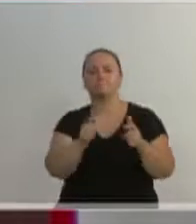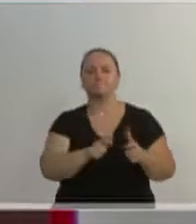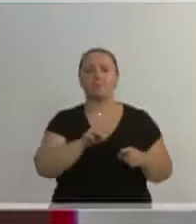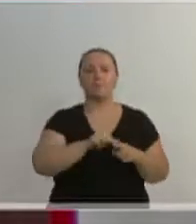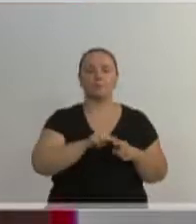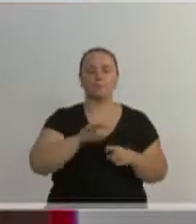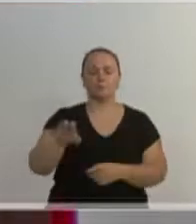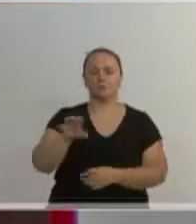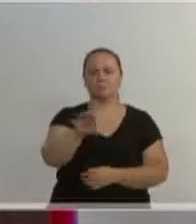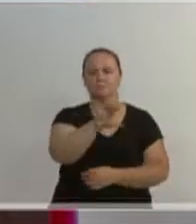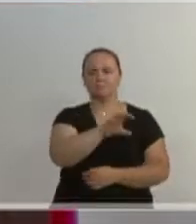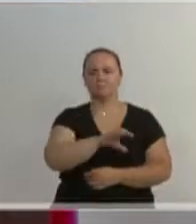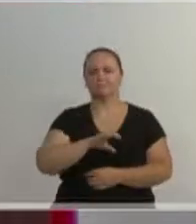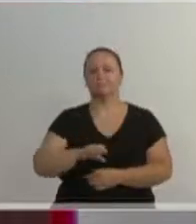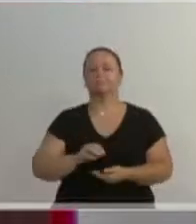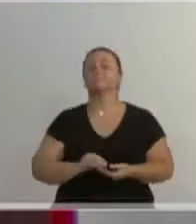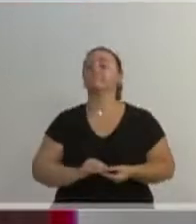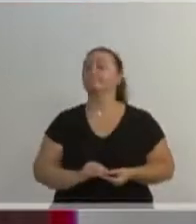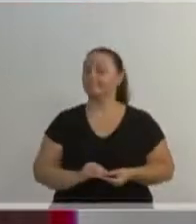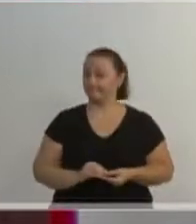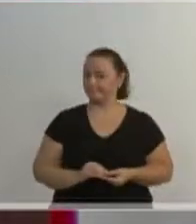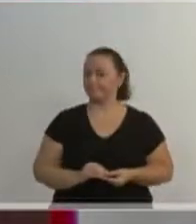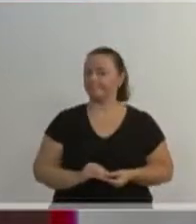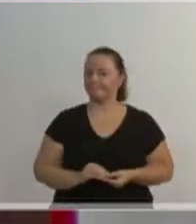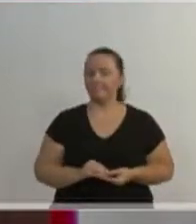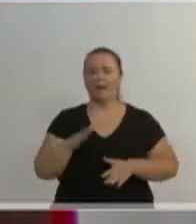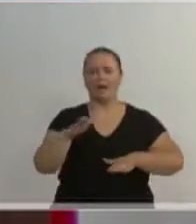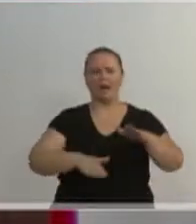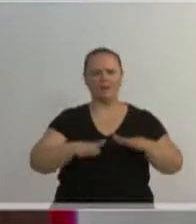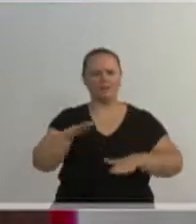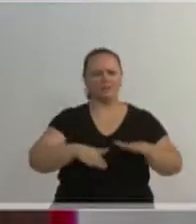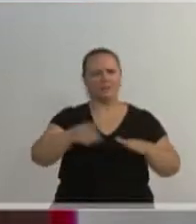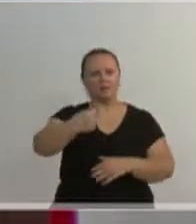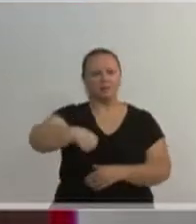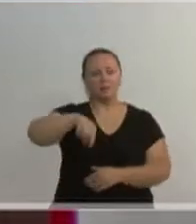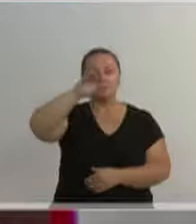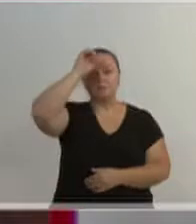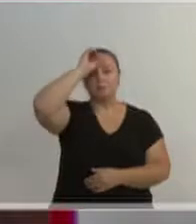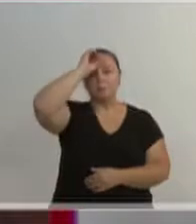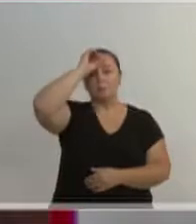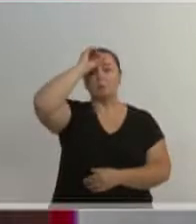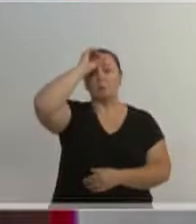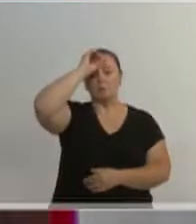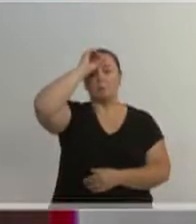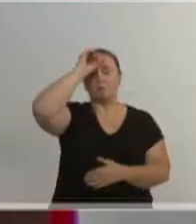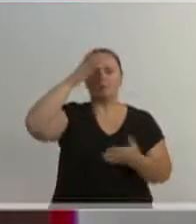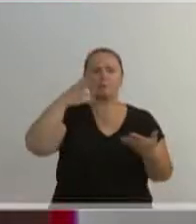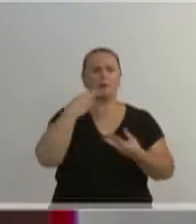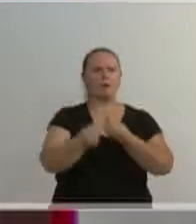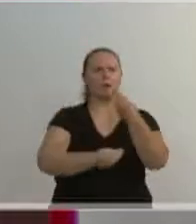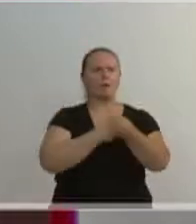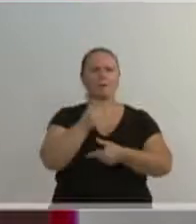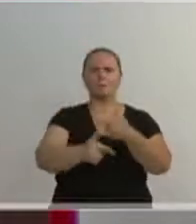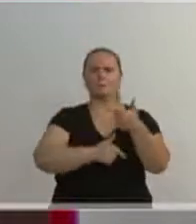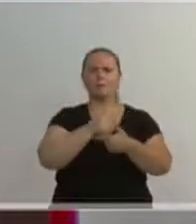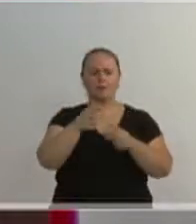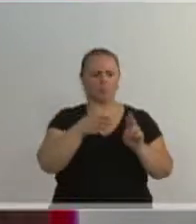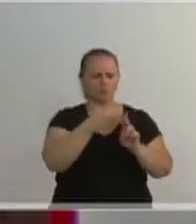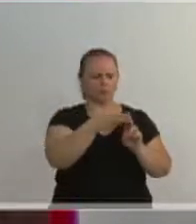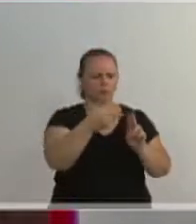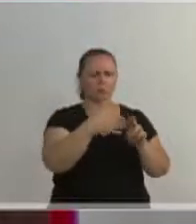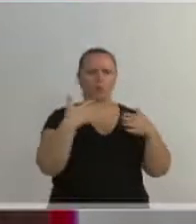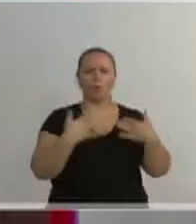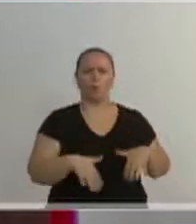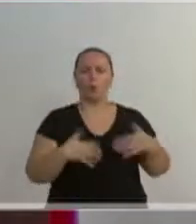nossa região e aí muitas vezes nós não sejamos nós não nos damos conta da dimensão do sistema único de saúde